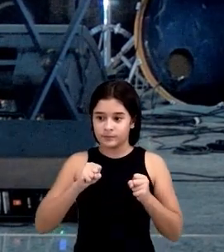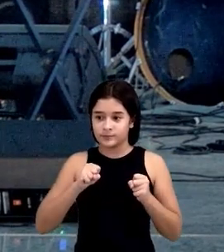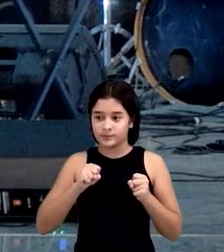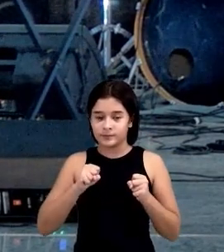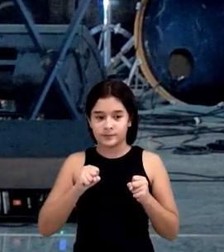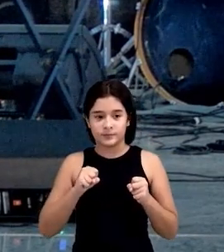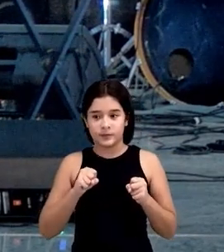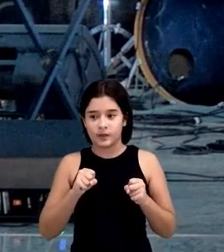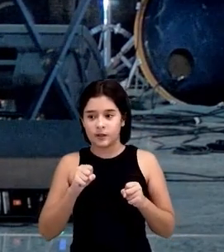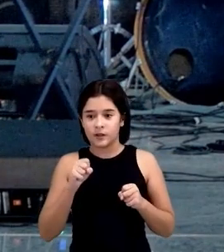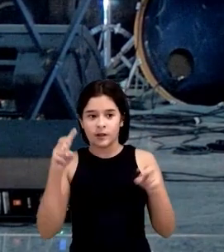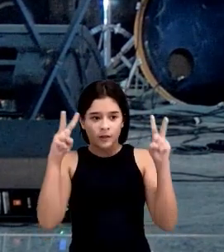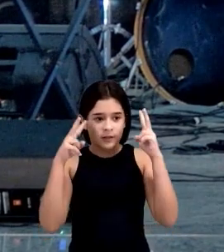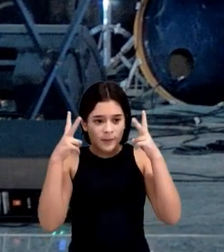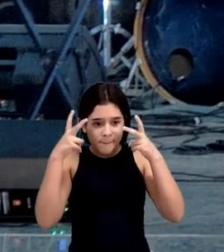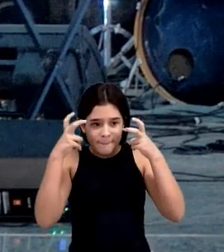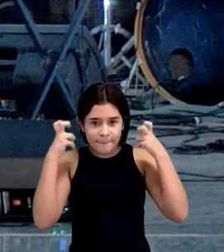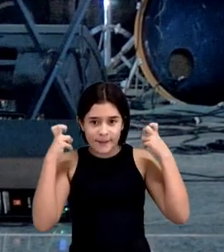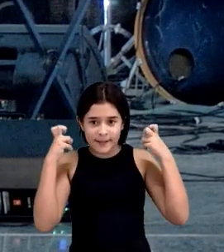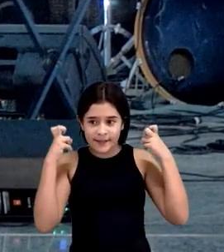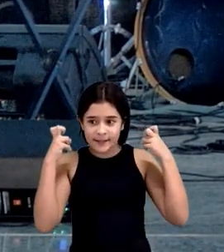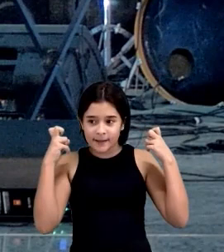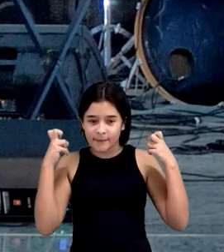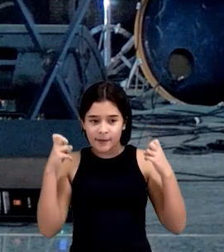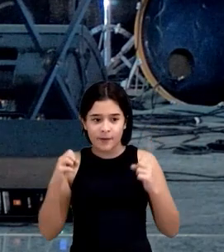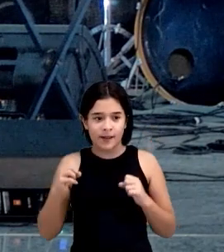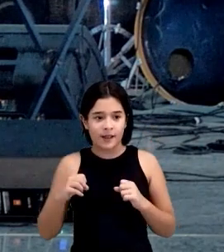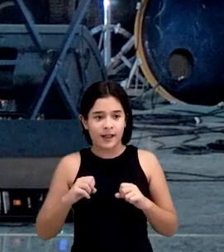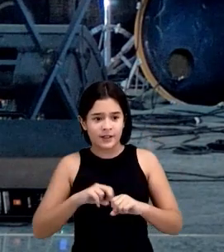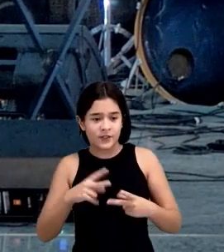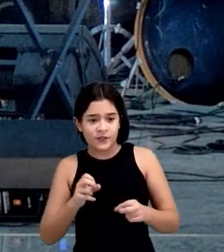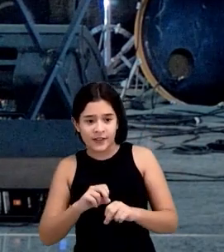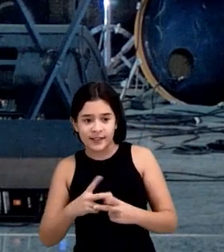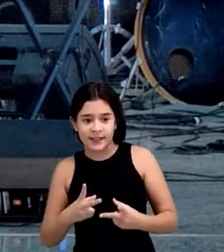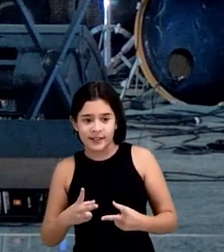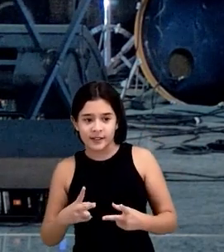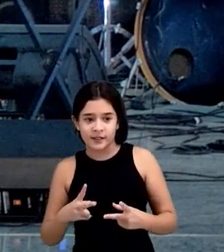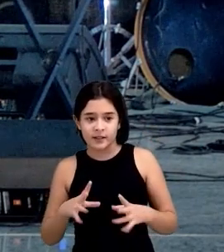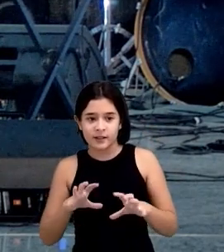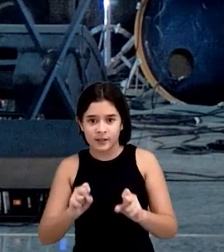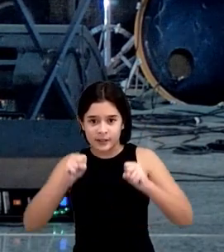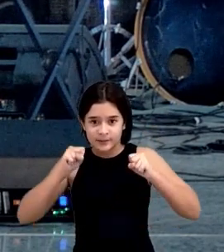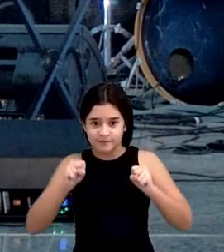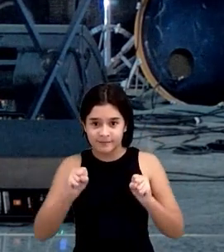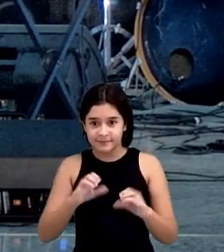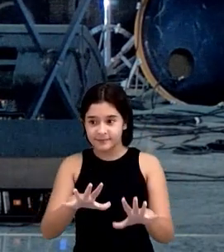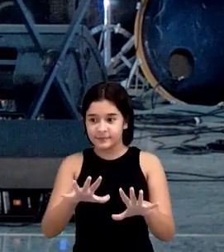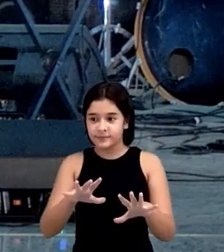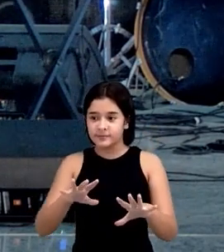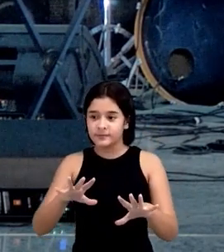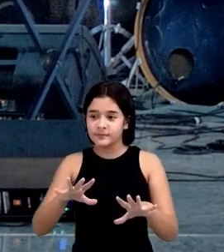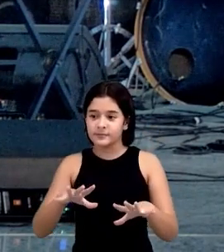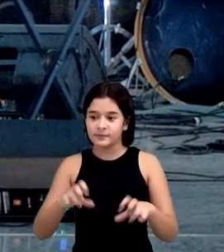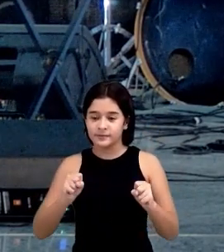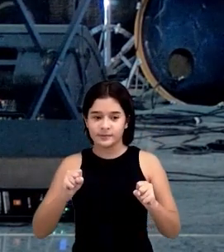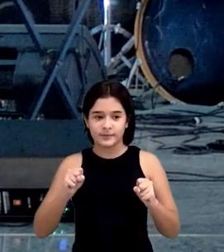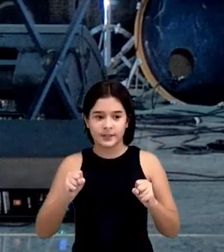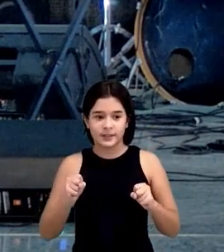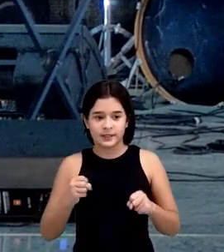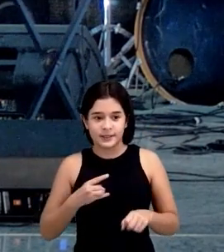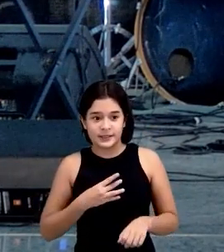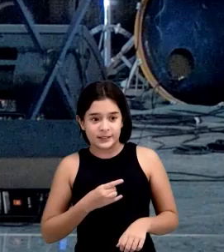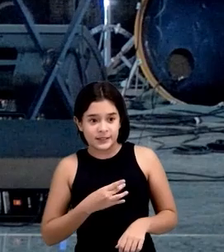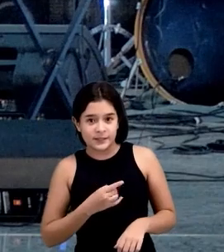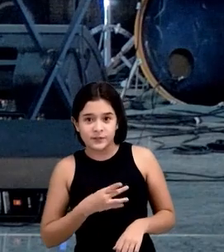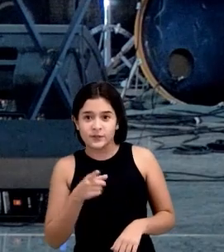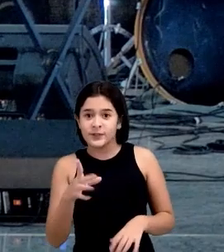você dentro de um carro em movimento, é assustador. Você para de ver tudo. Gente, você não vê um palmo à sua frente. Se você estiver realmente